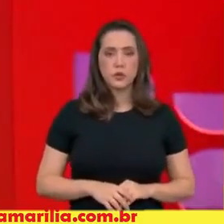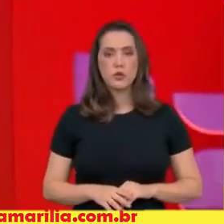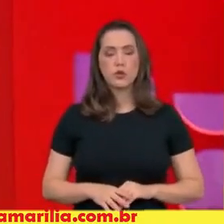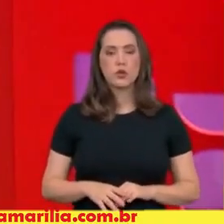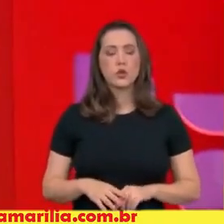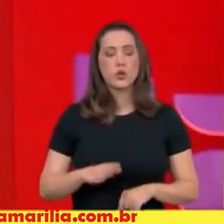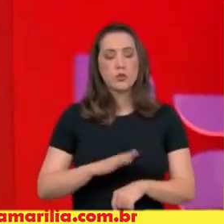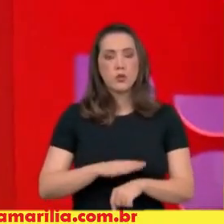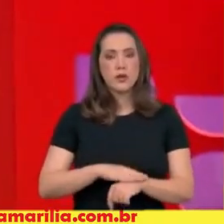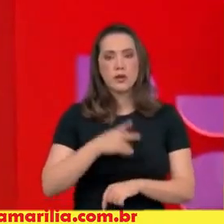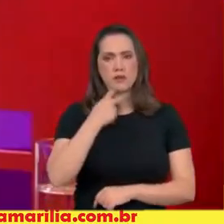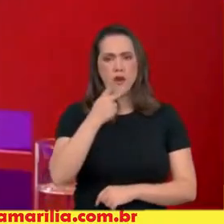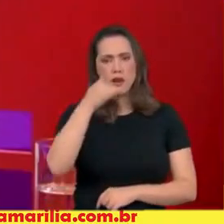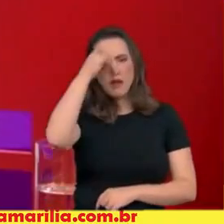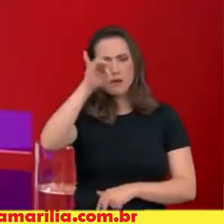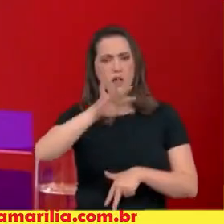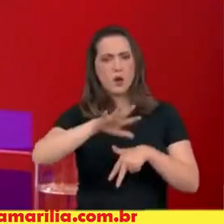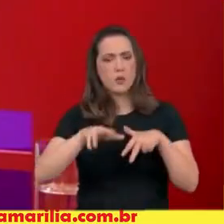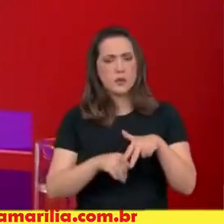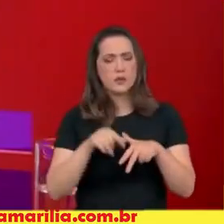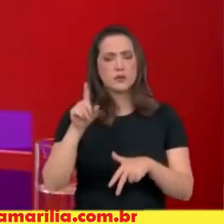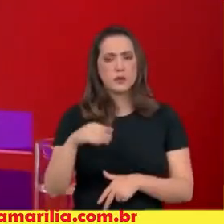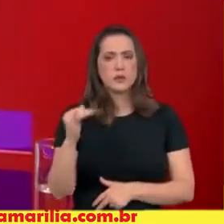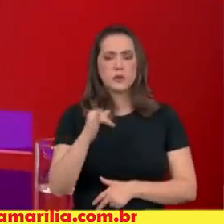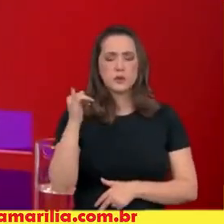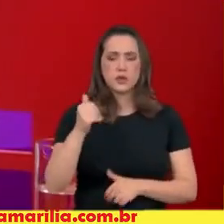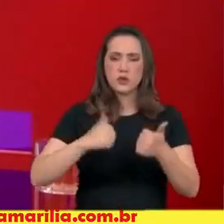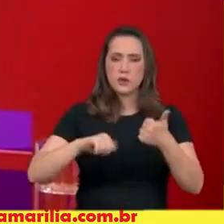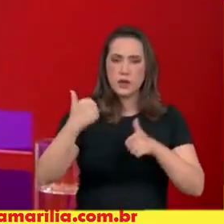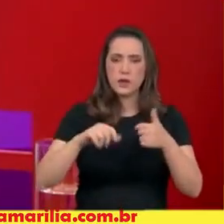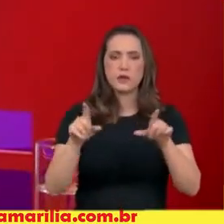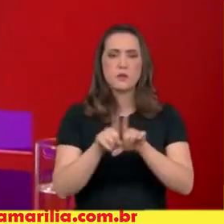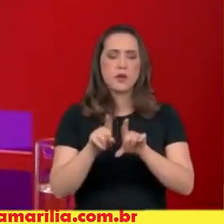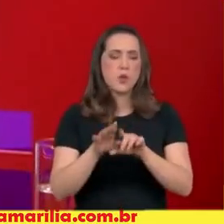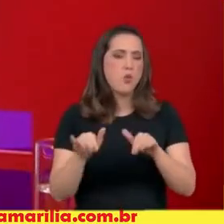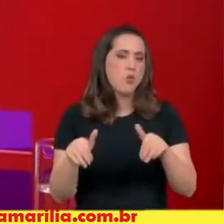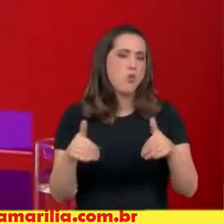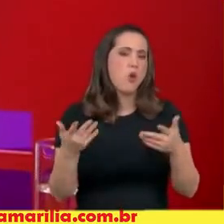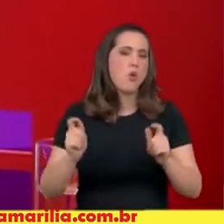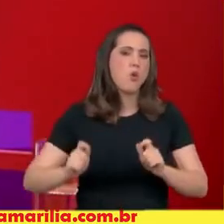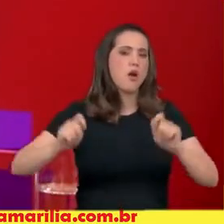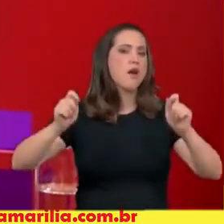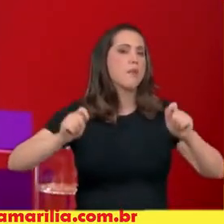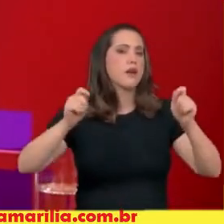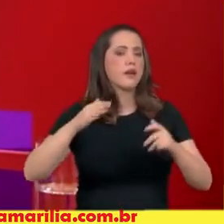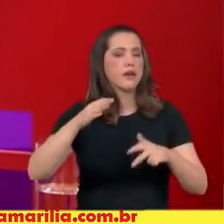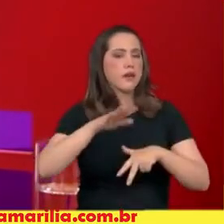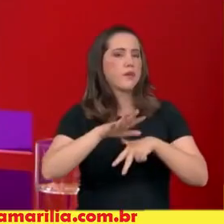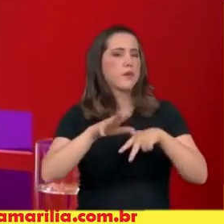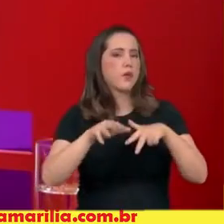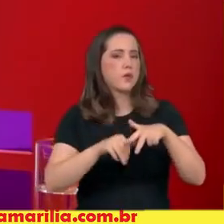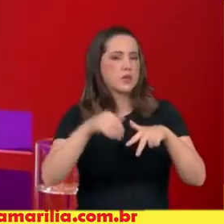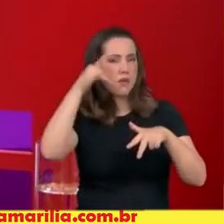bandeira anticorrupção, é muito importante analisar muito rapidamente que tipo de campanha anticorrupção que a